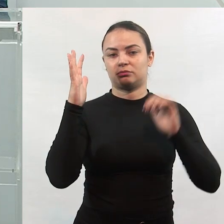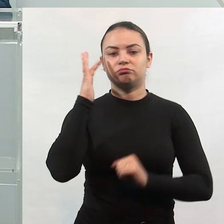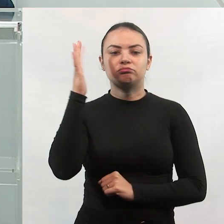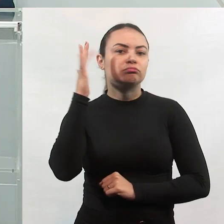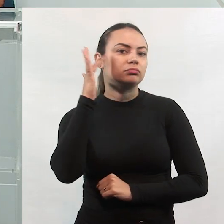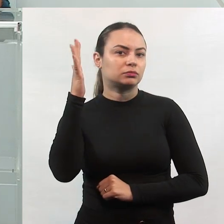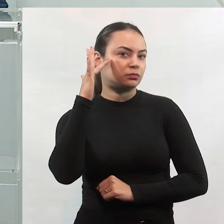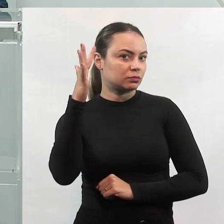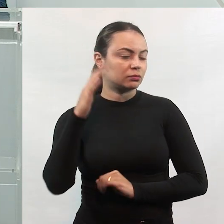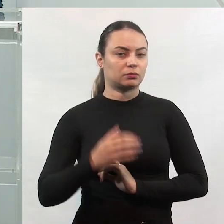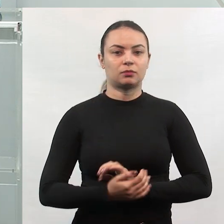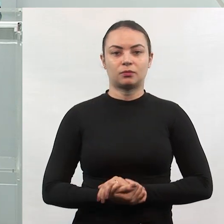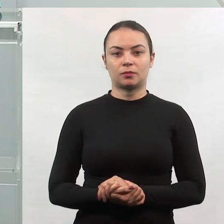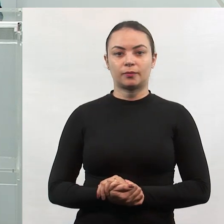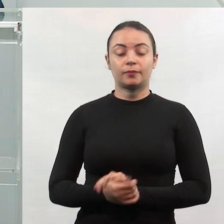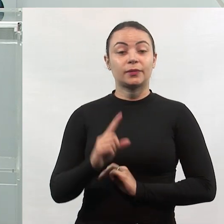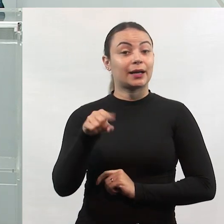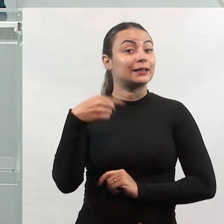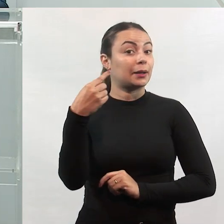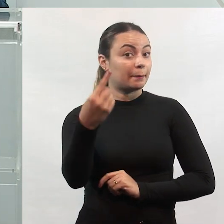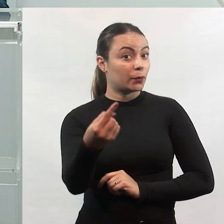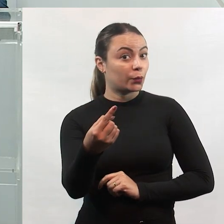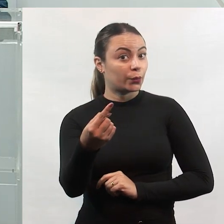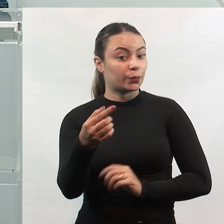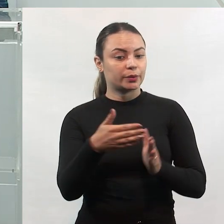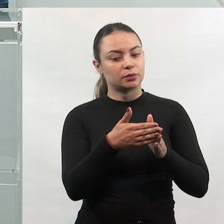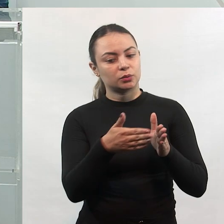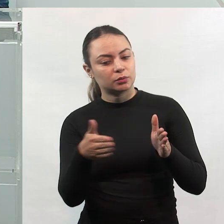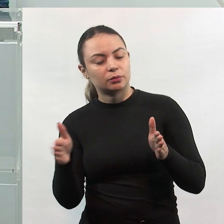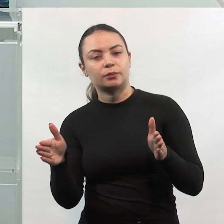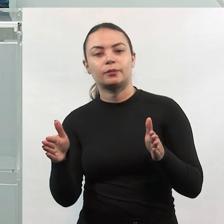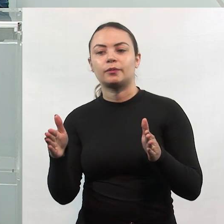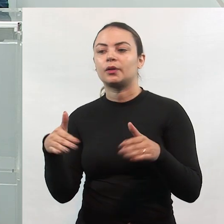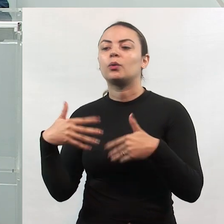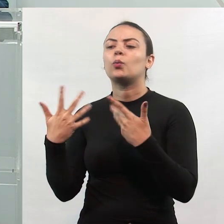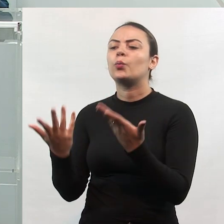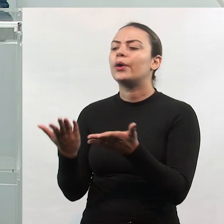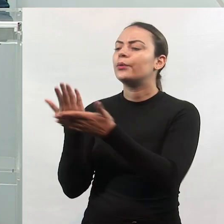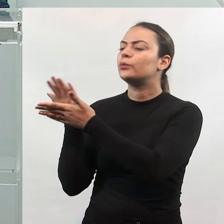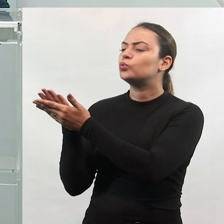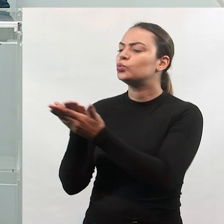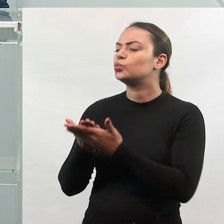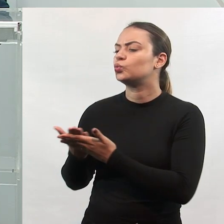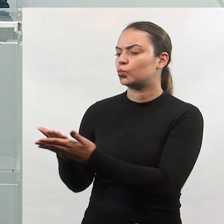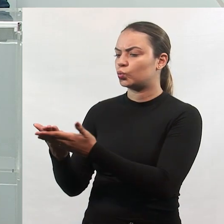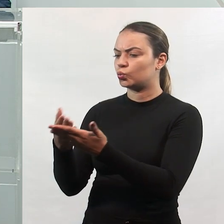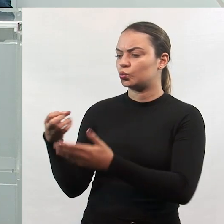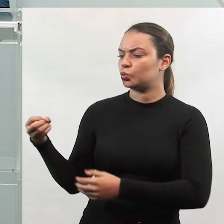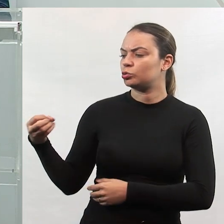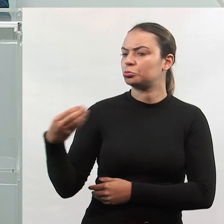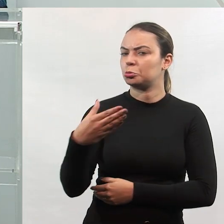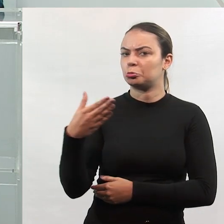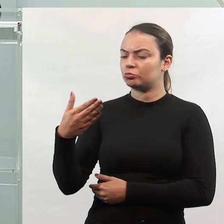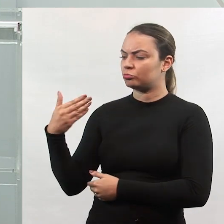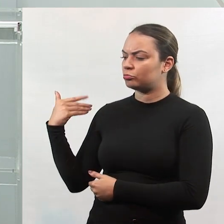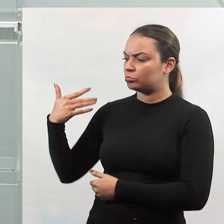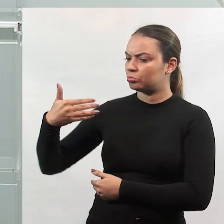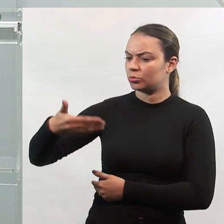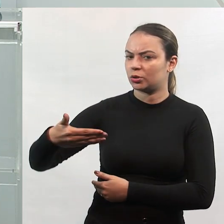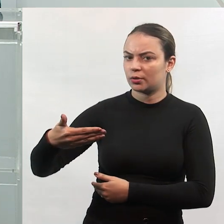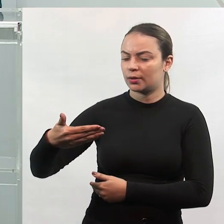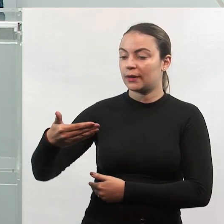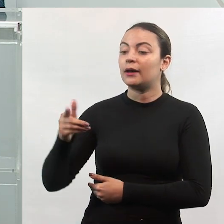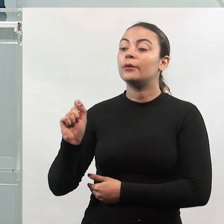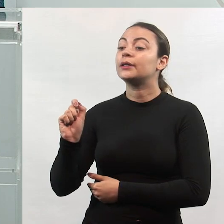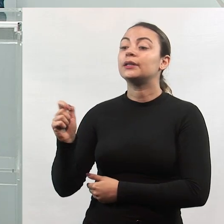referencial. Daí você parte para quais são os estudos recentes, né, a respeito desse assunto, o que esses estudos